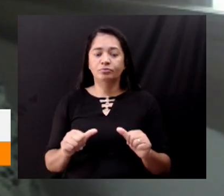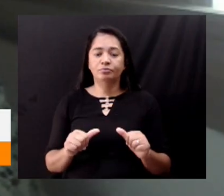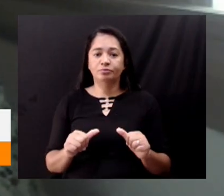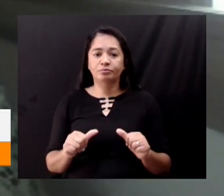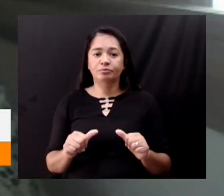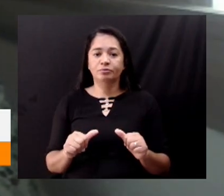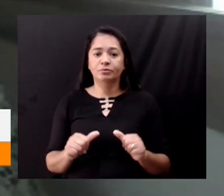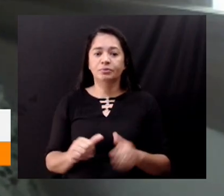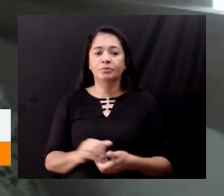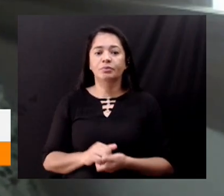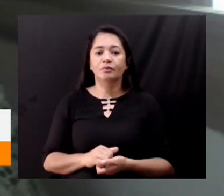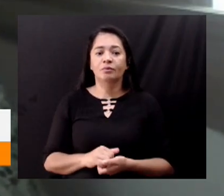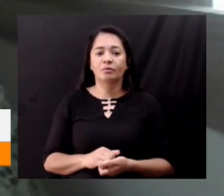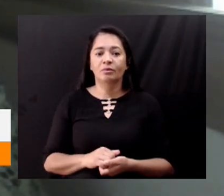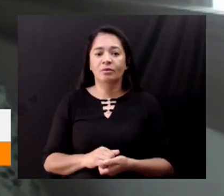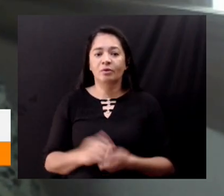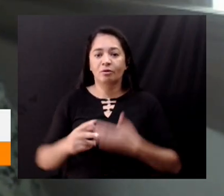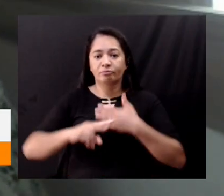muita alteração na nossa vida.